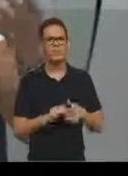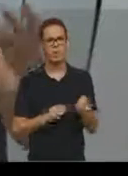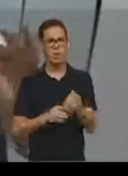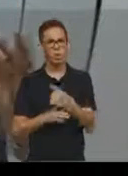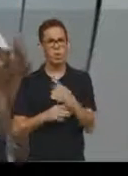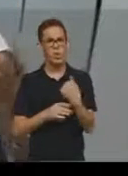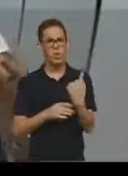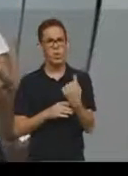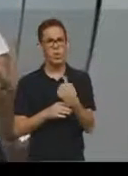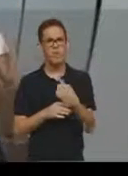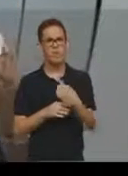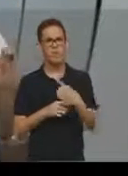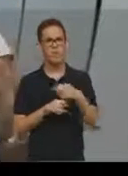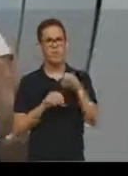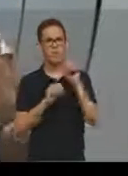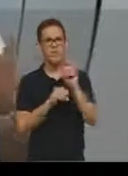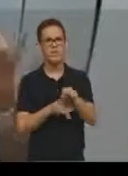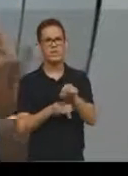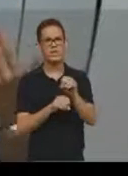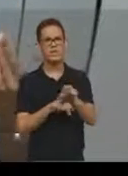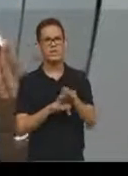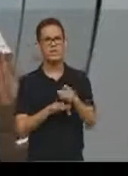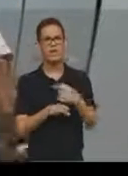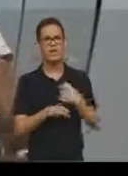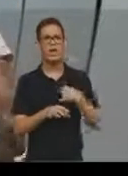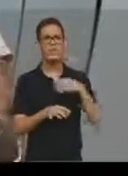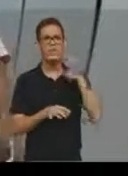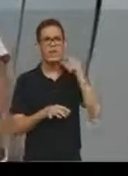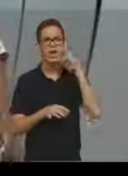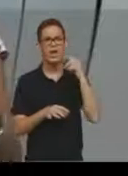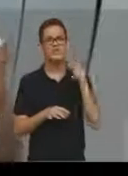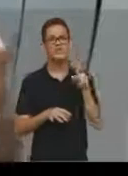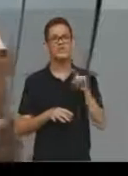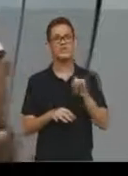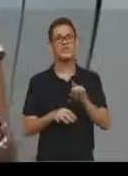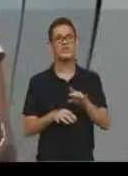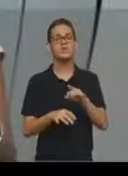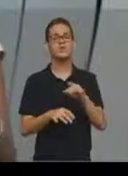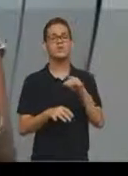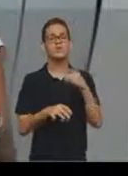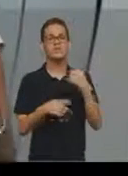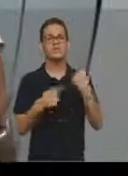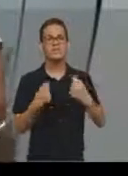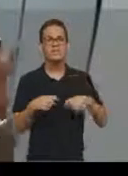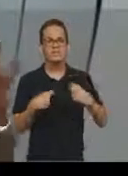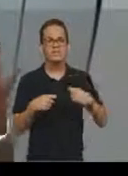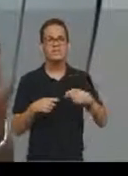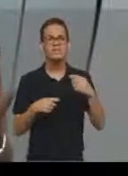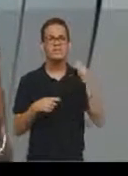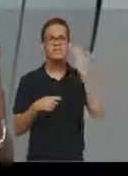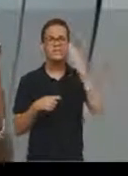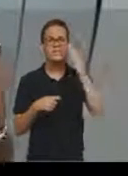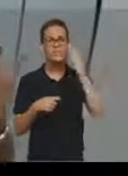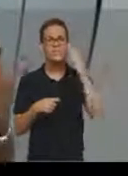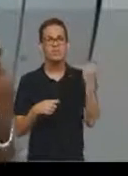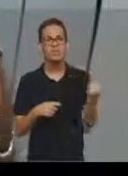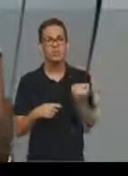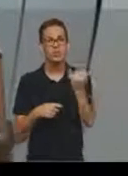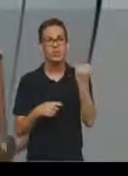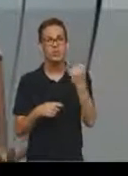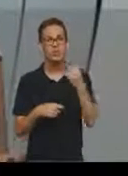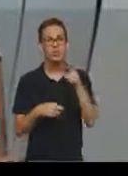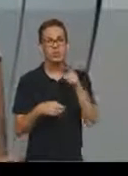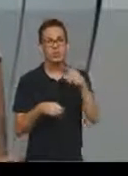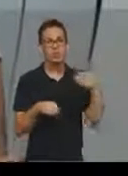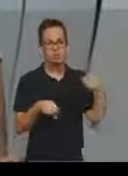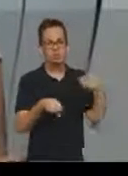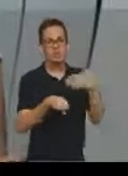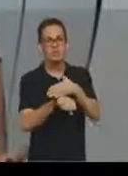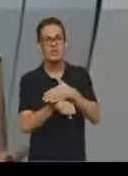pode compreender a educação como um ponto muito importante para que a gente tenha, pelo menos, uma forma de amenizar as desigualdades,